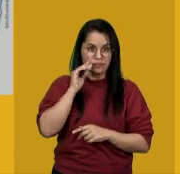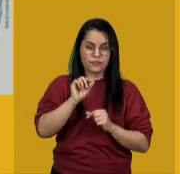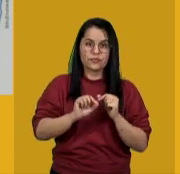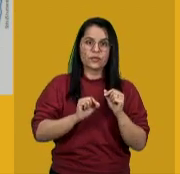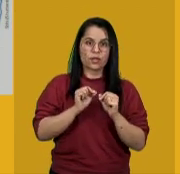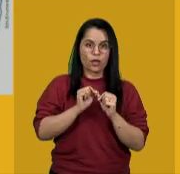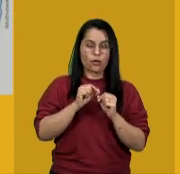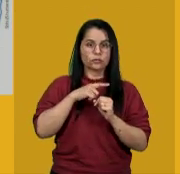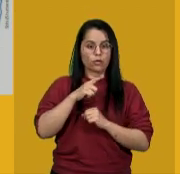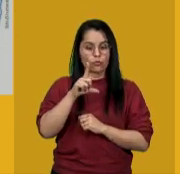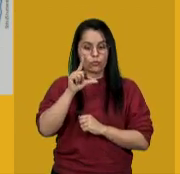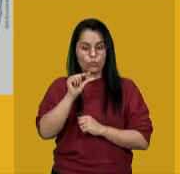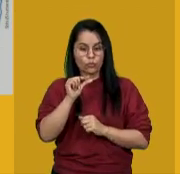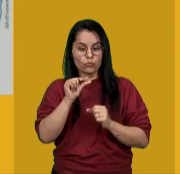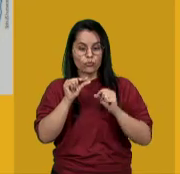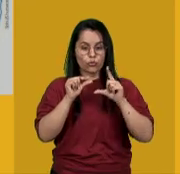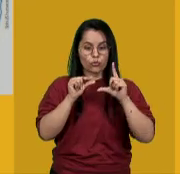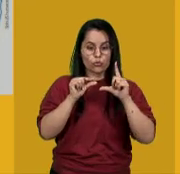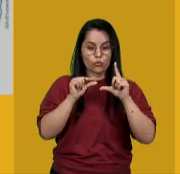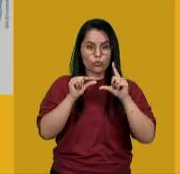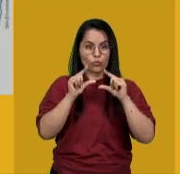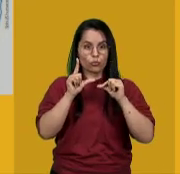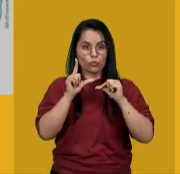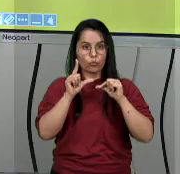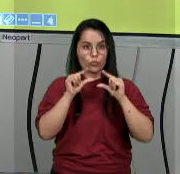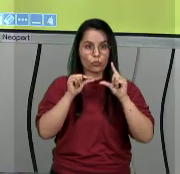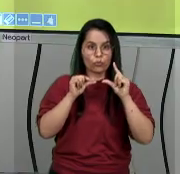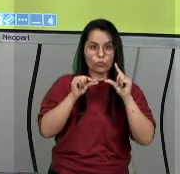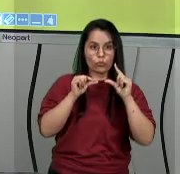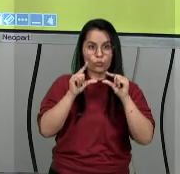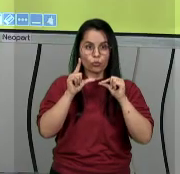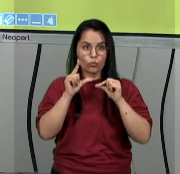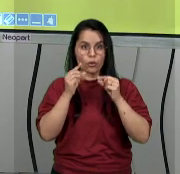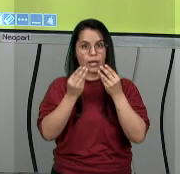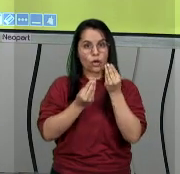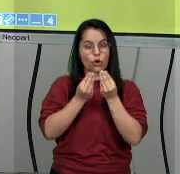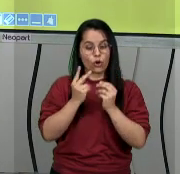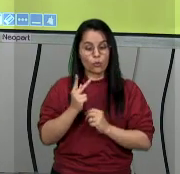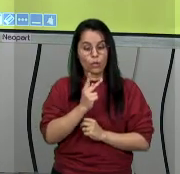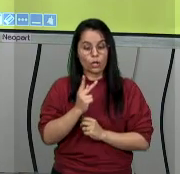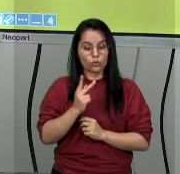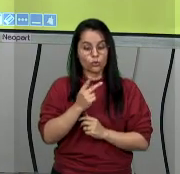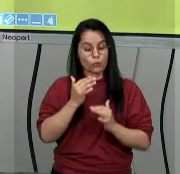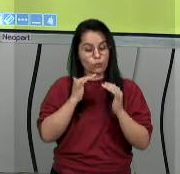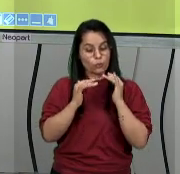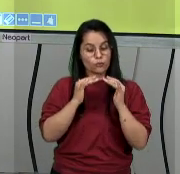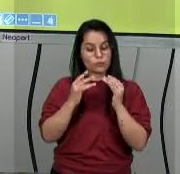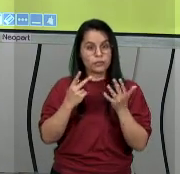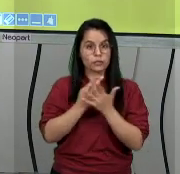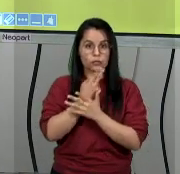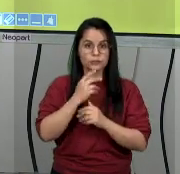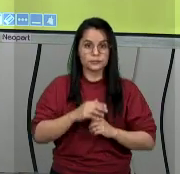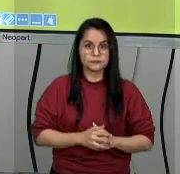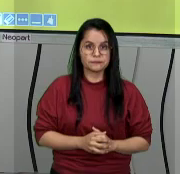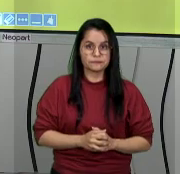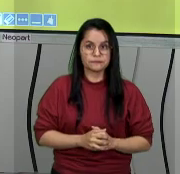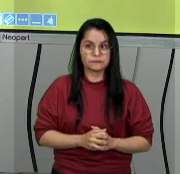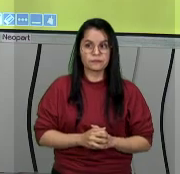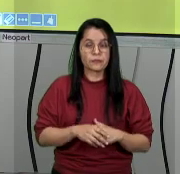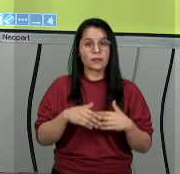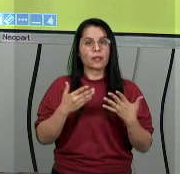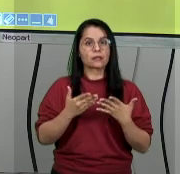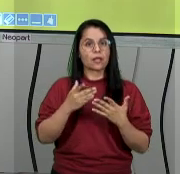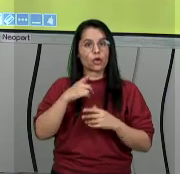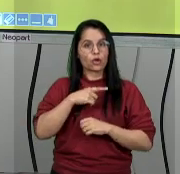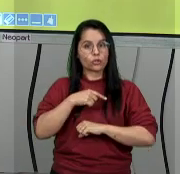estende, ele fica relaxado. Então, é dessa forma que o movimento vai acontecendo. Quando